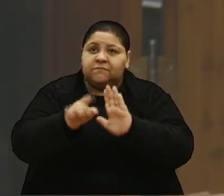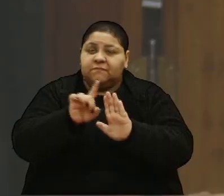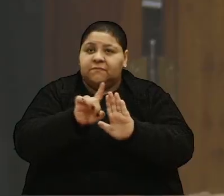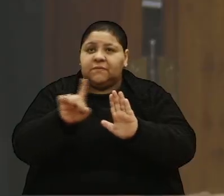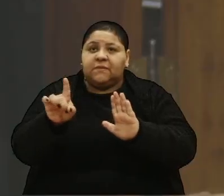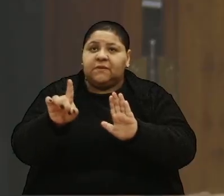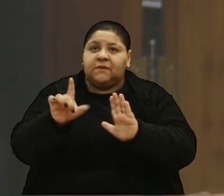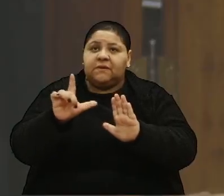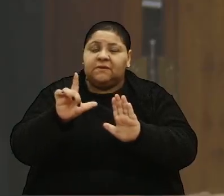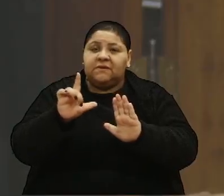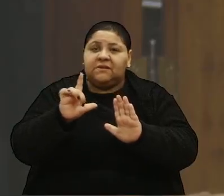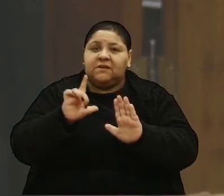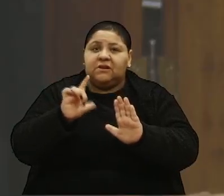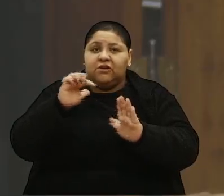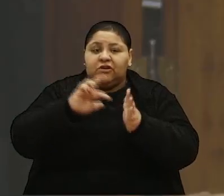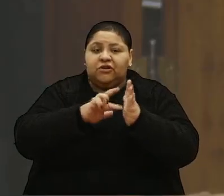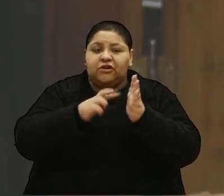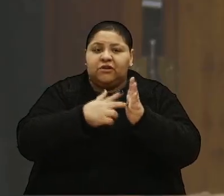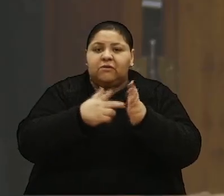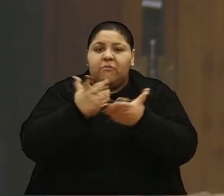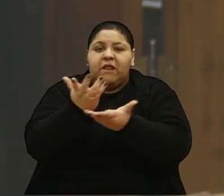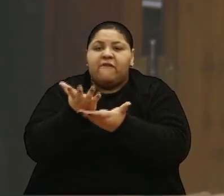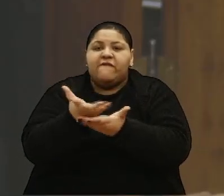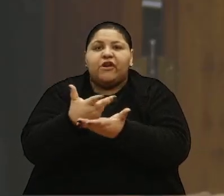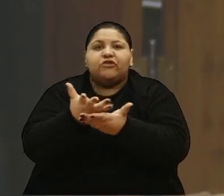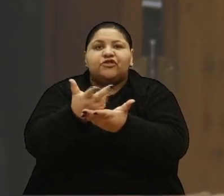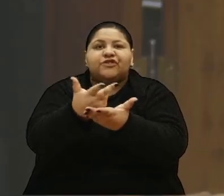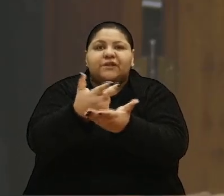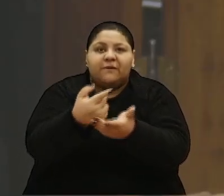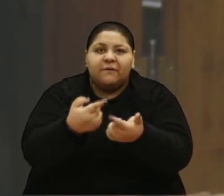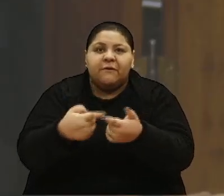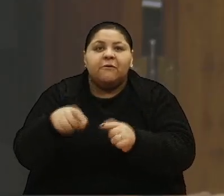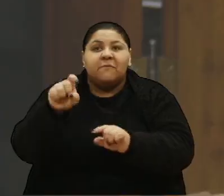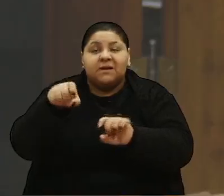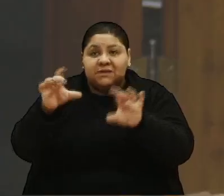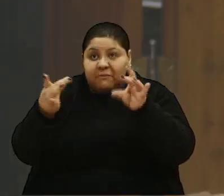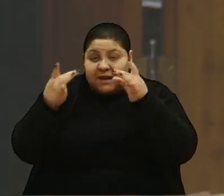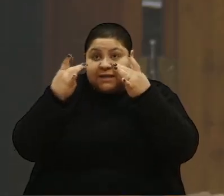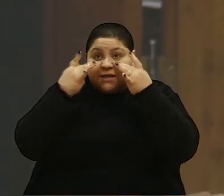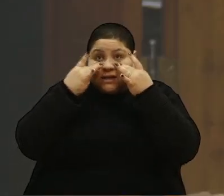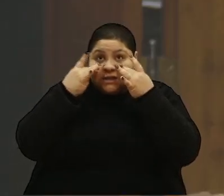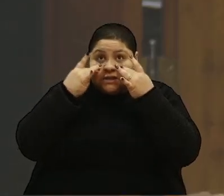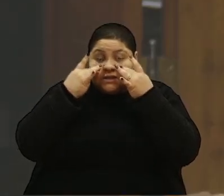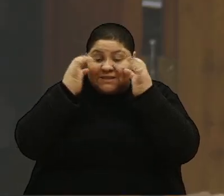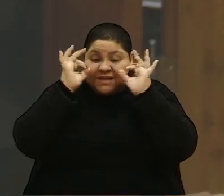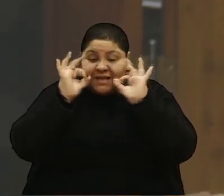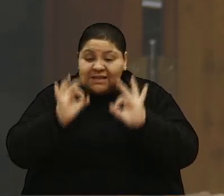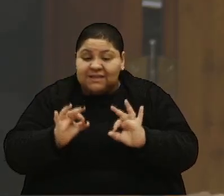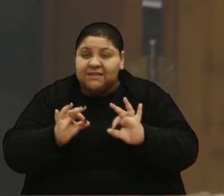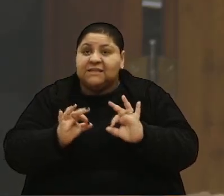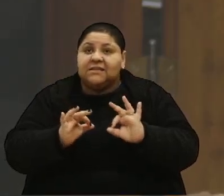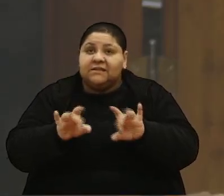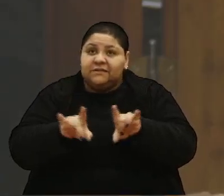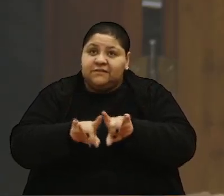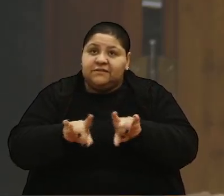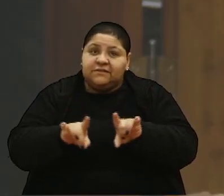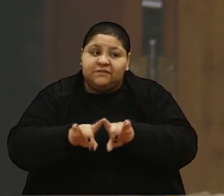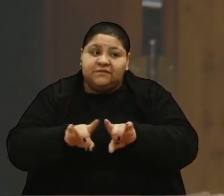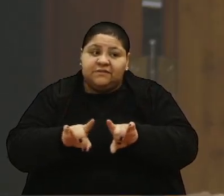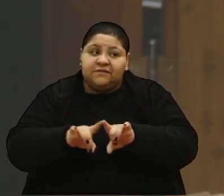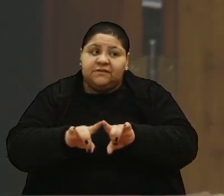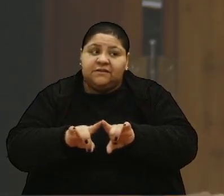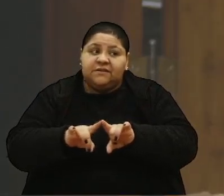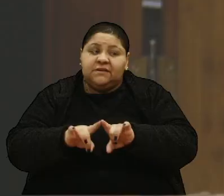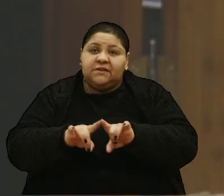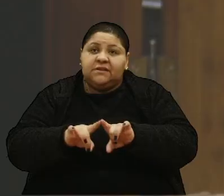um bom condutor pela velocidade, mas sim pela atenção, prudência e até mesmo pelas